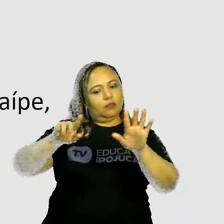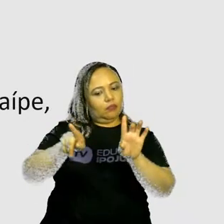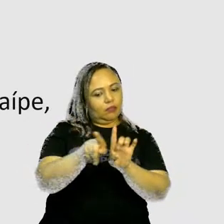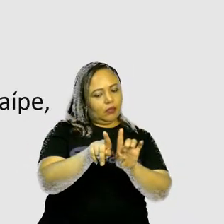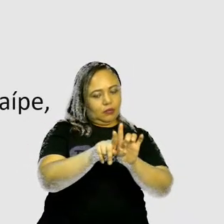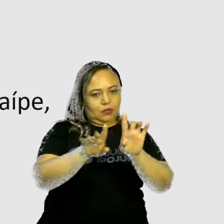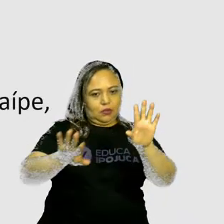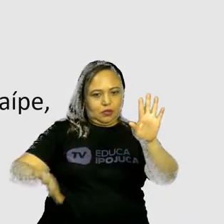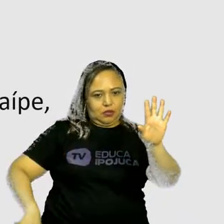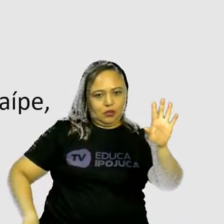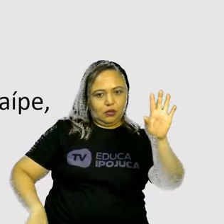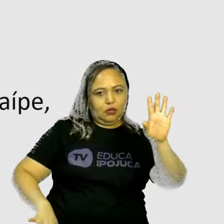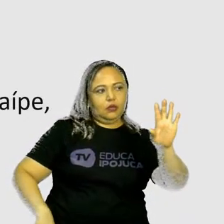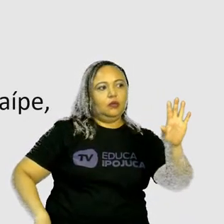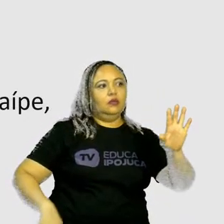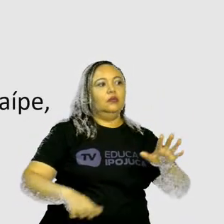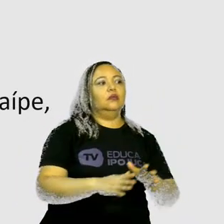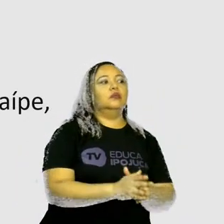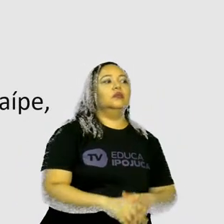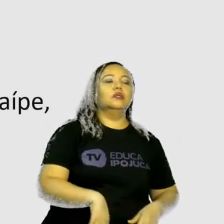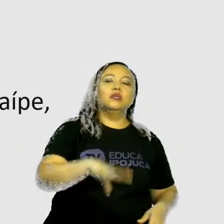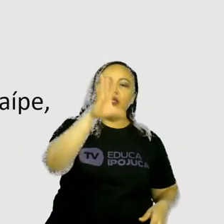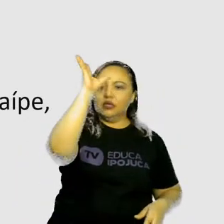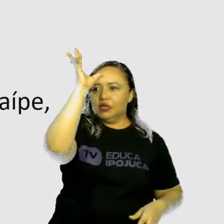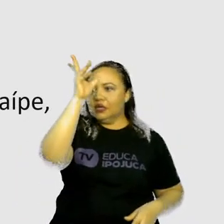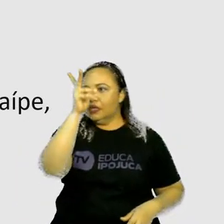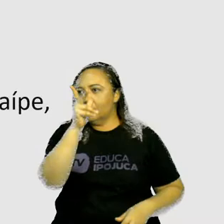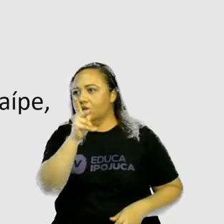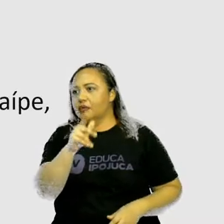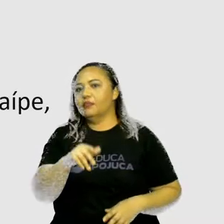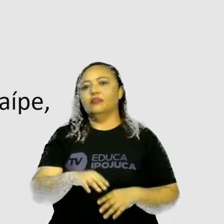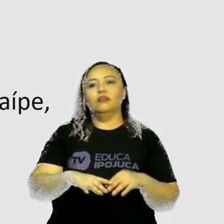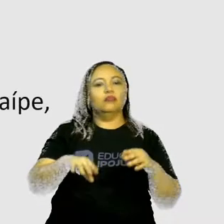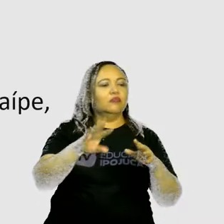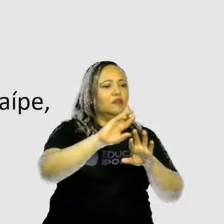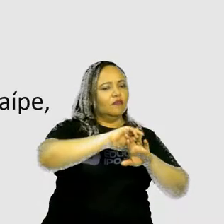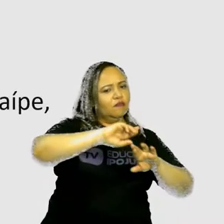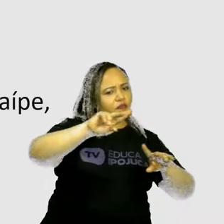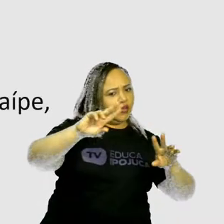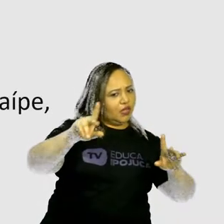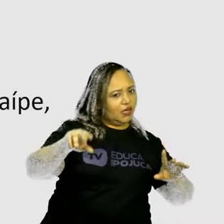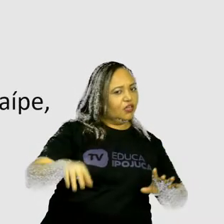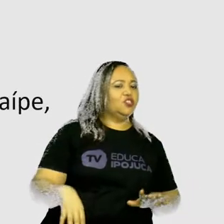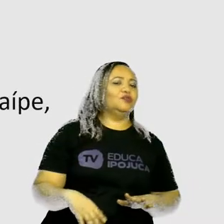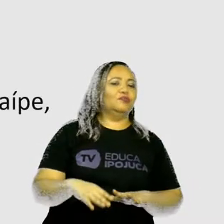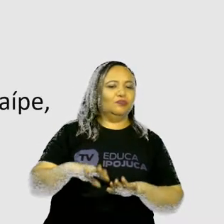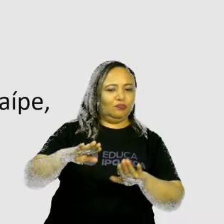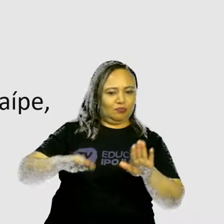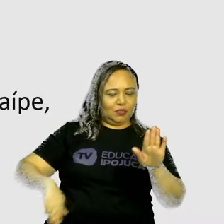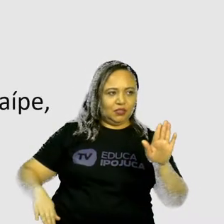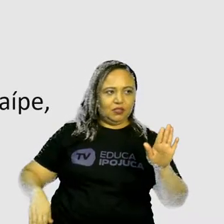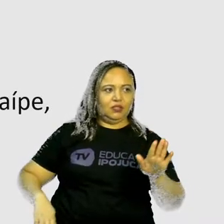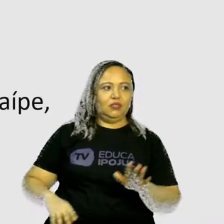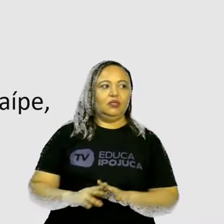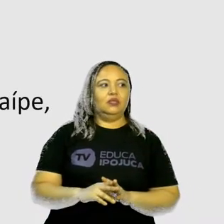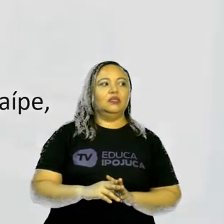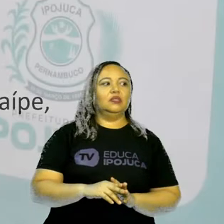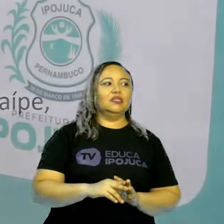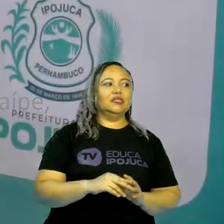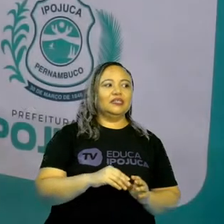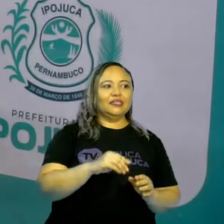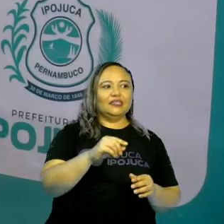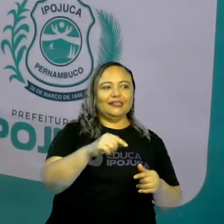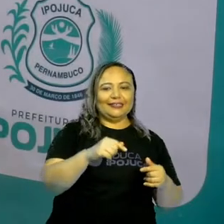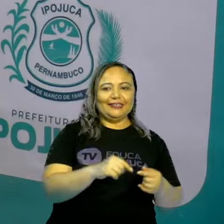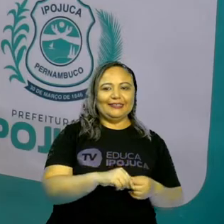Muro Alto, Camboa, Cupe, Porto de Galinhas, Maracaípe, Serrambi e Toquinhos. Essas